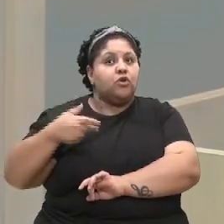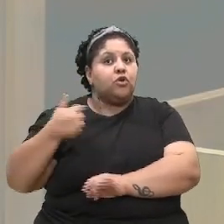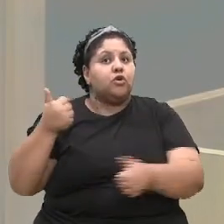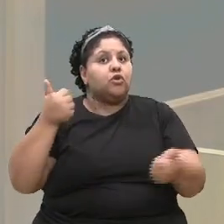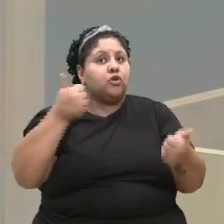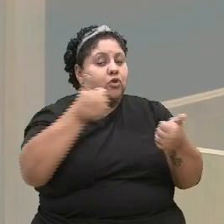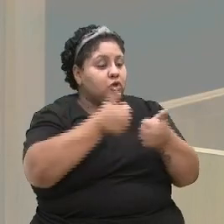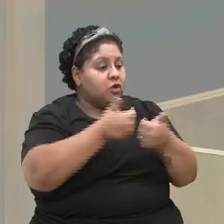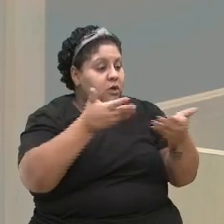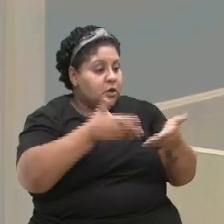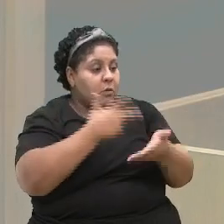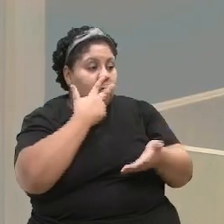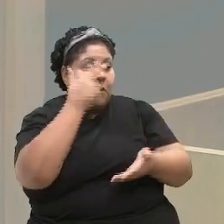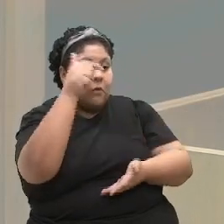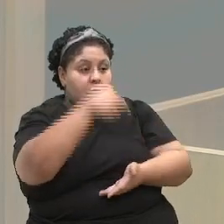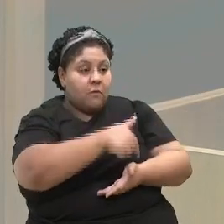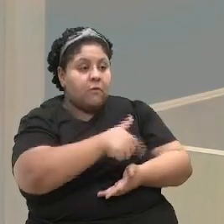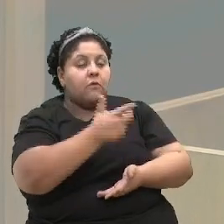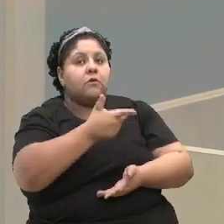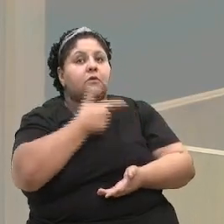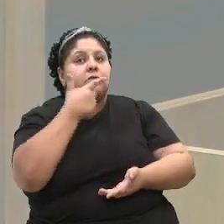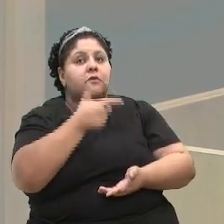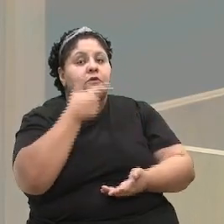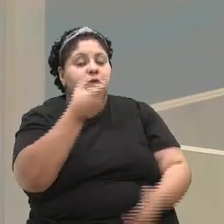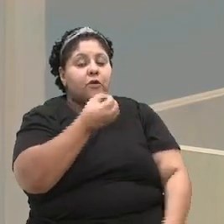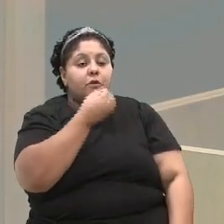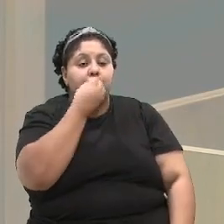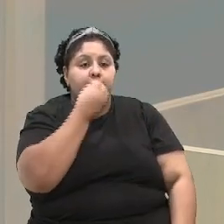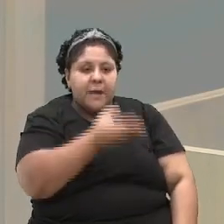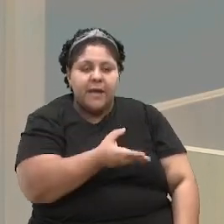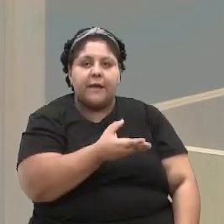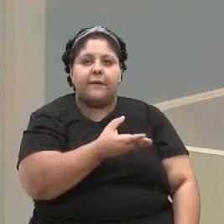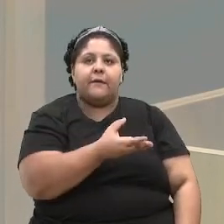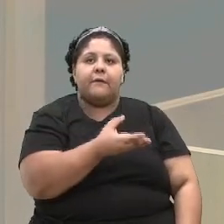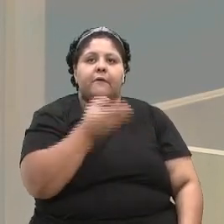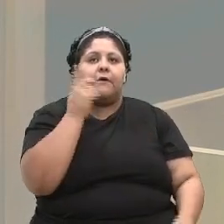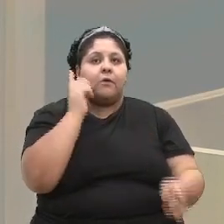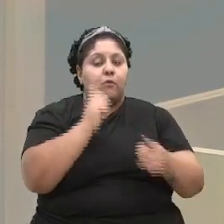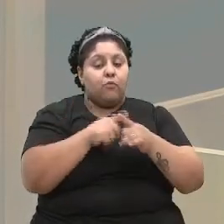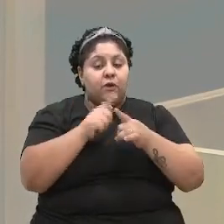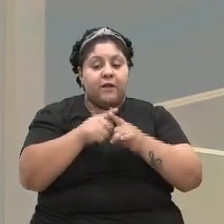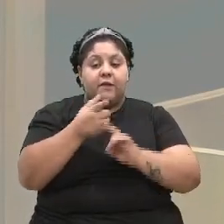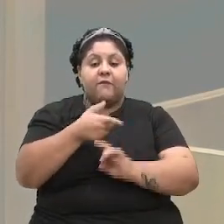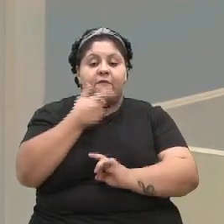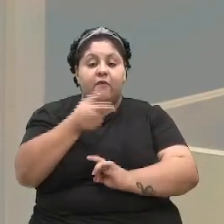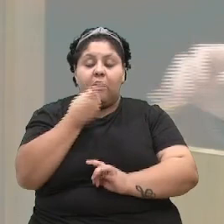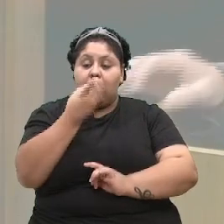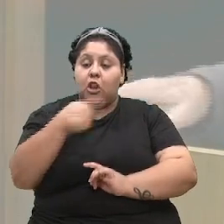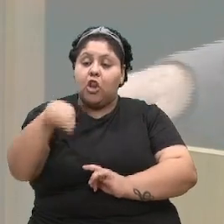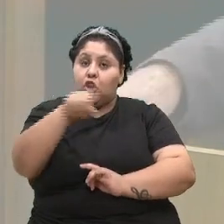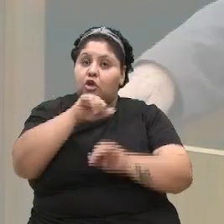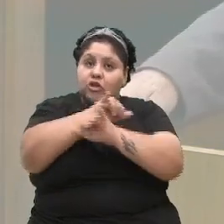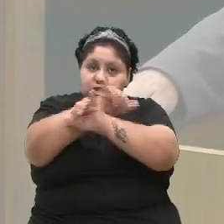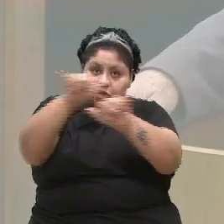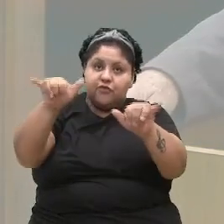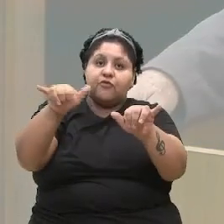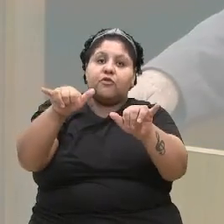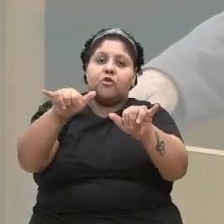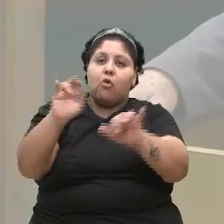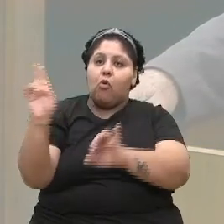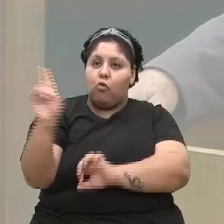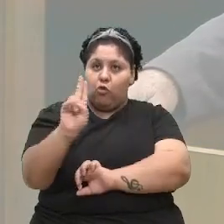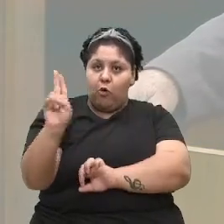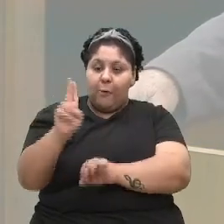como estamos aqui, falando bem da festa da uva, porque falando bem, nós estamos divulgando o nome da